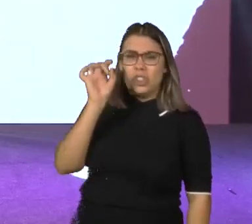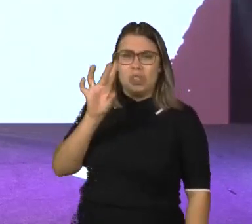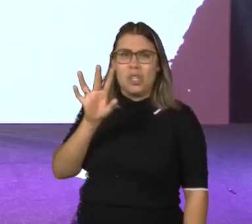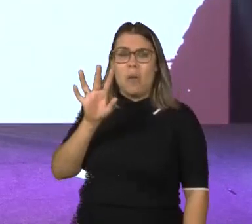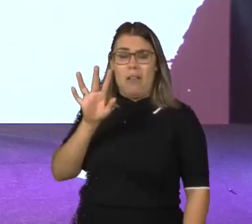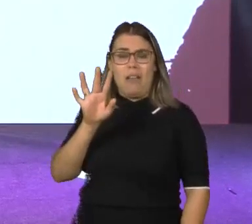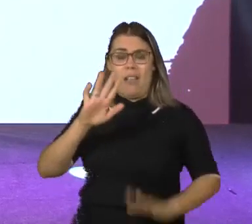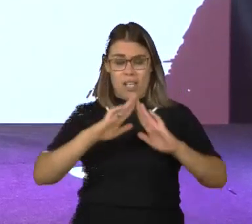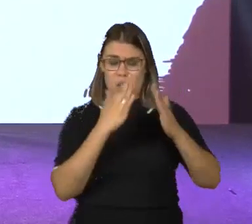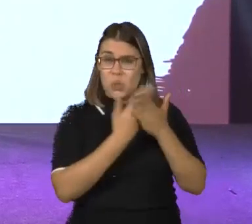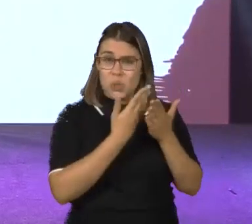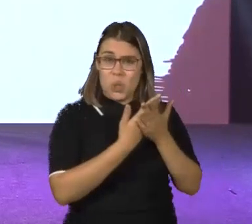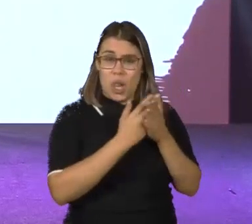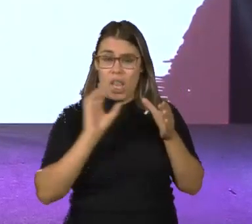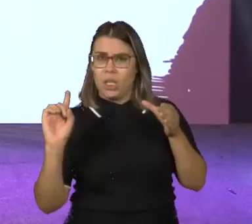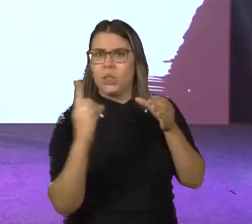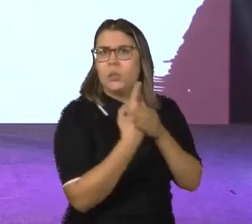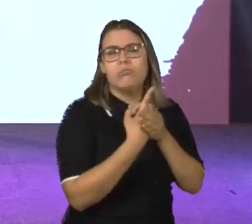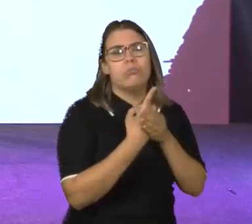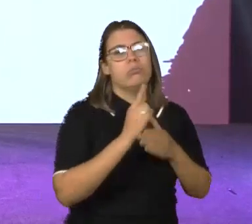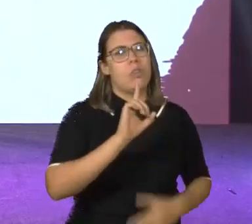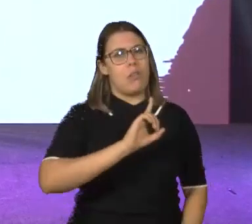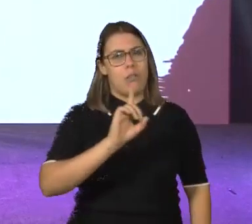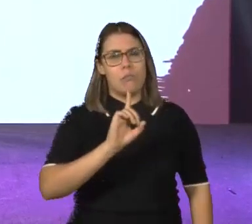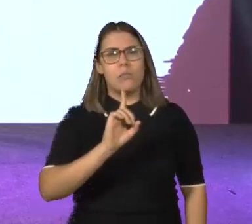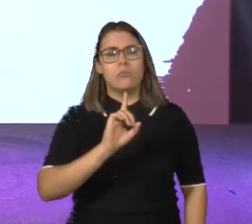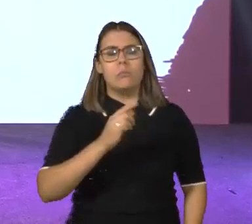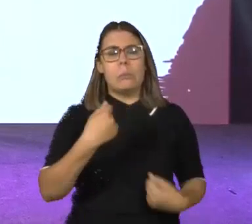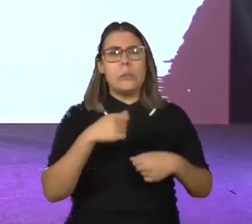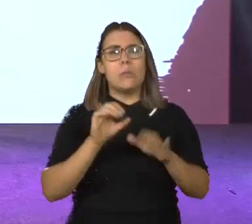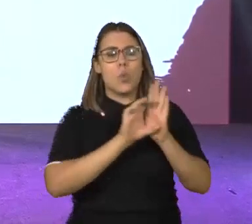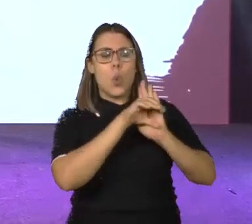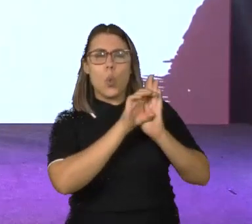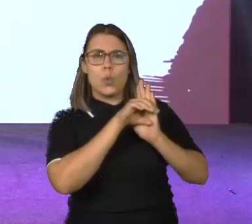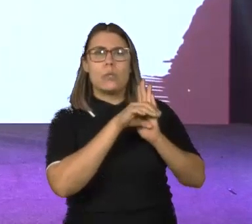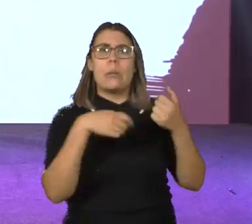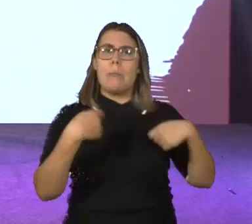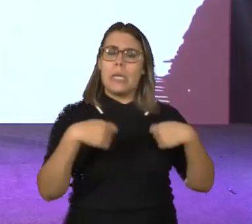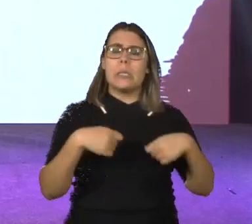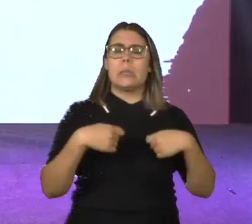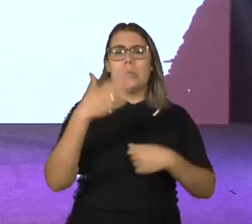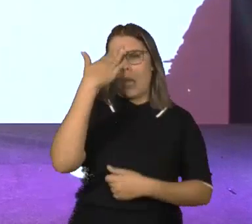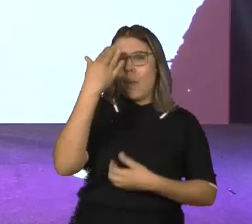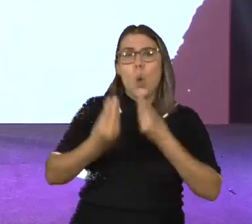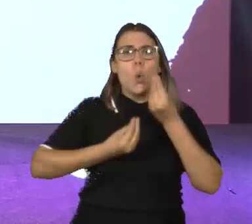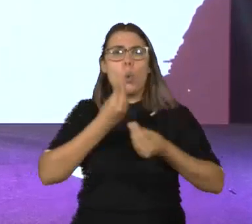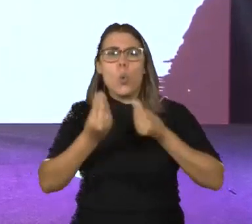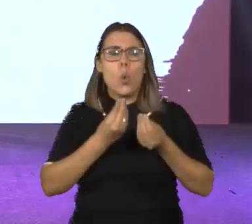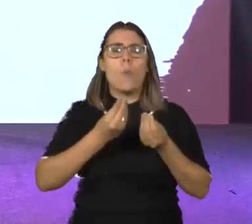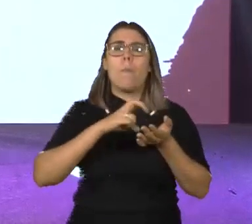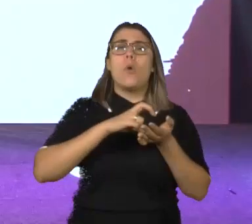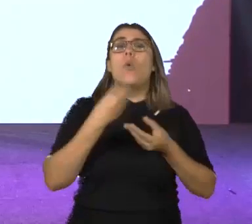da escola que insere? A gente vai passar por alguns conceitos. Turno, contraturno escolar,